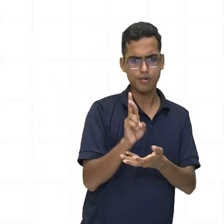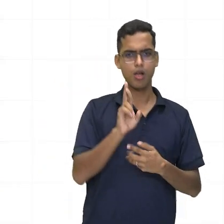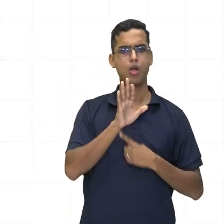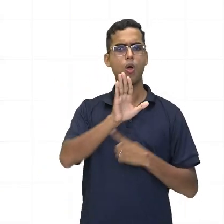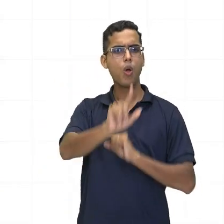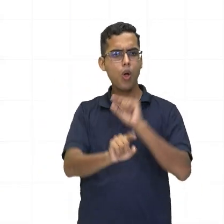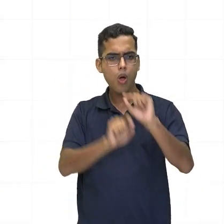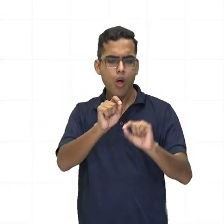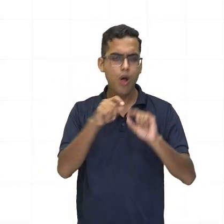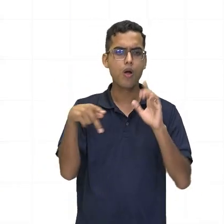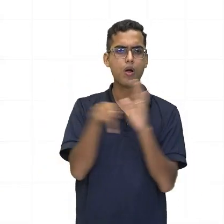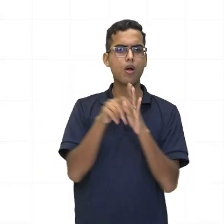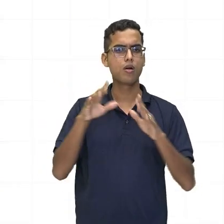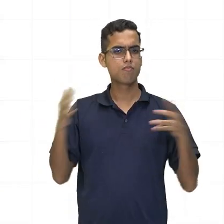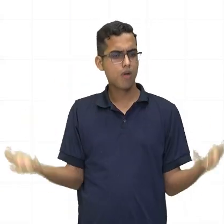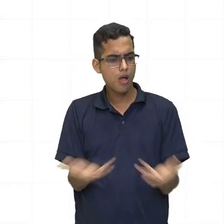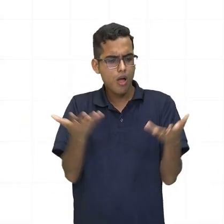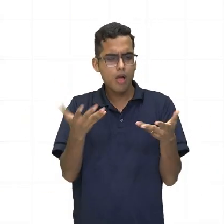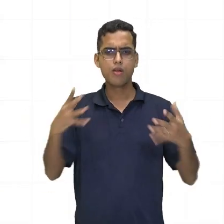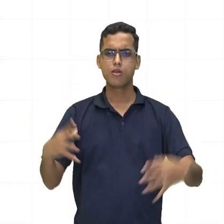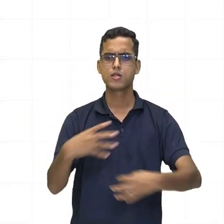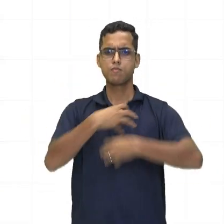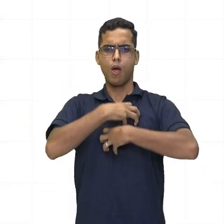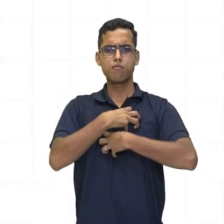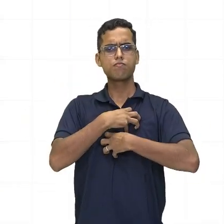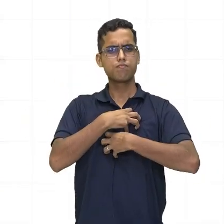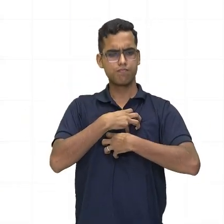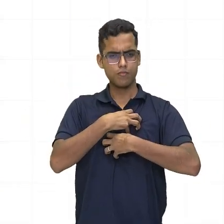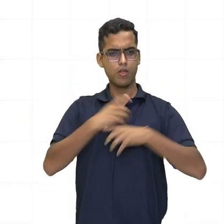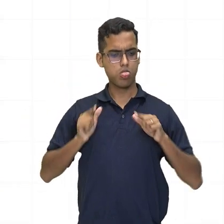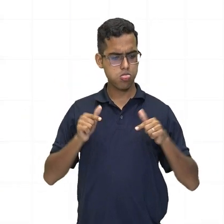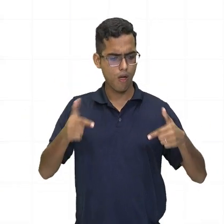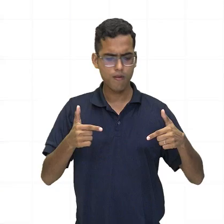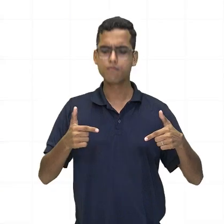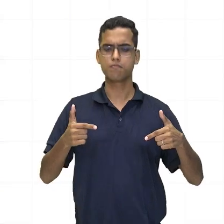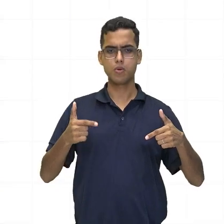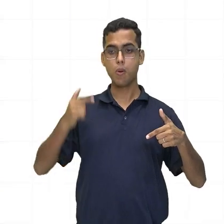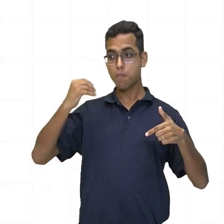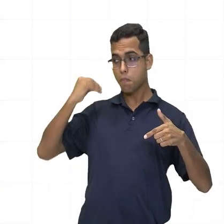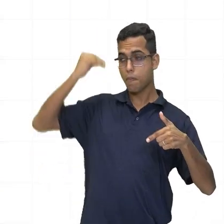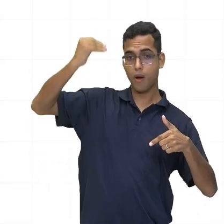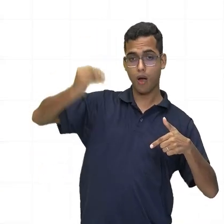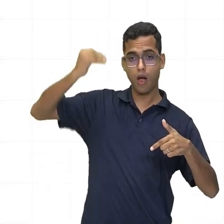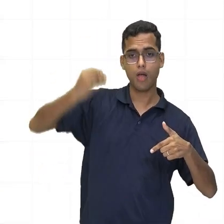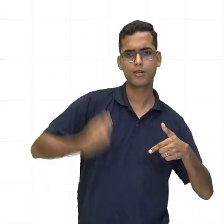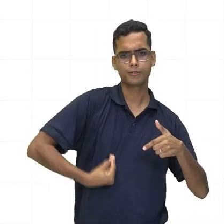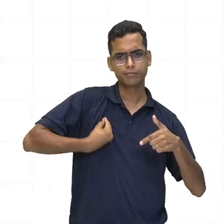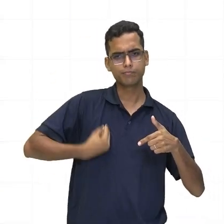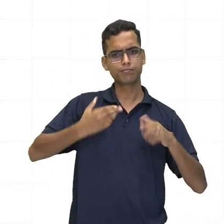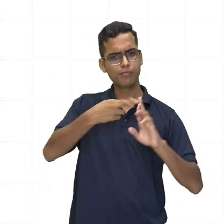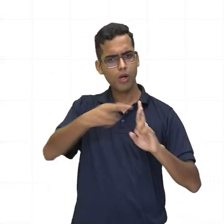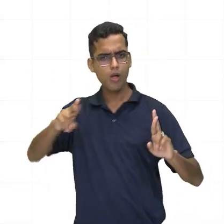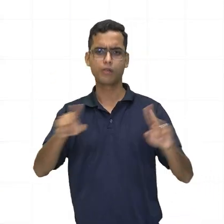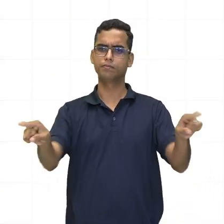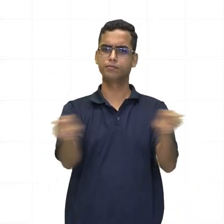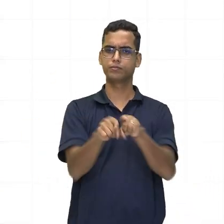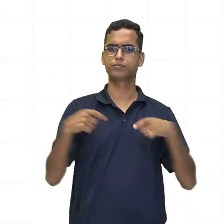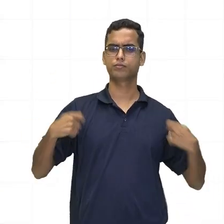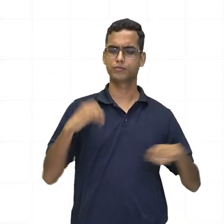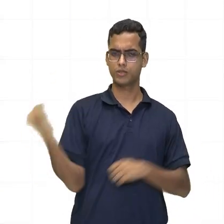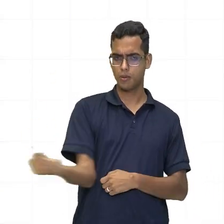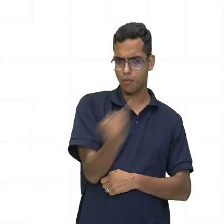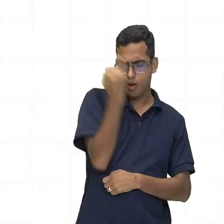a praticar os valores e as vivências religiosas. Olha essa frase, né? essa cartela,